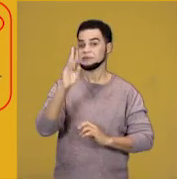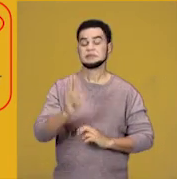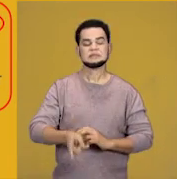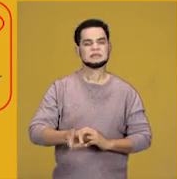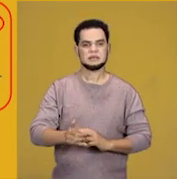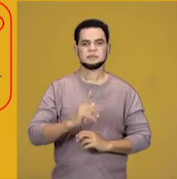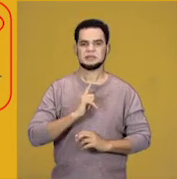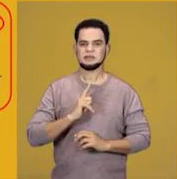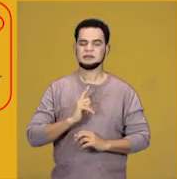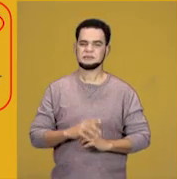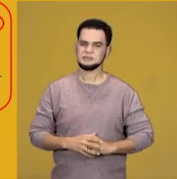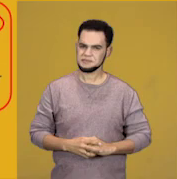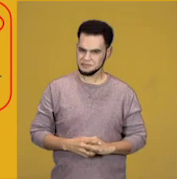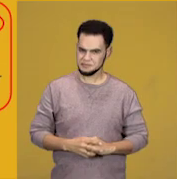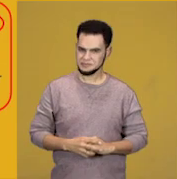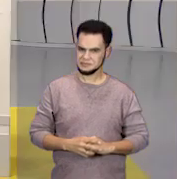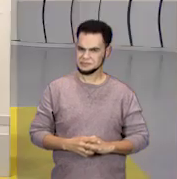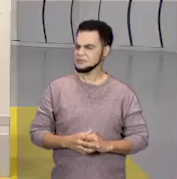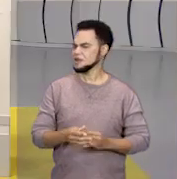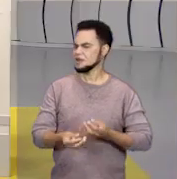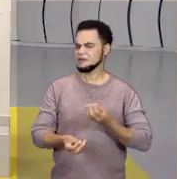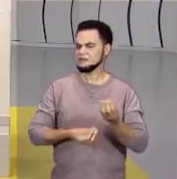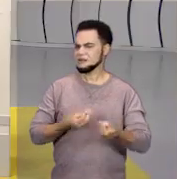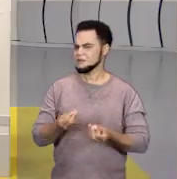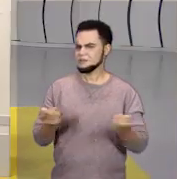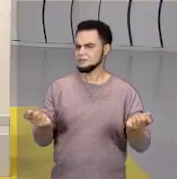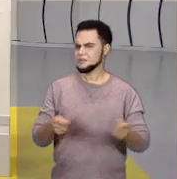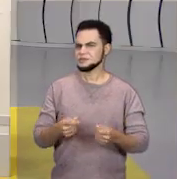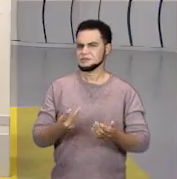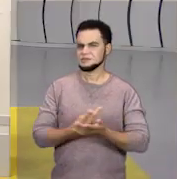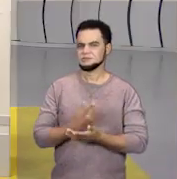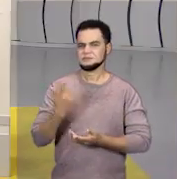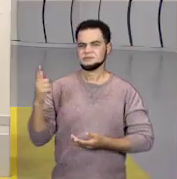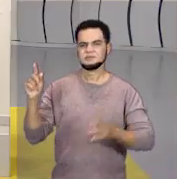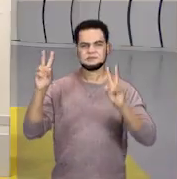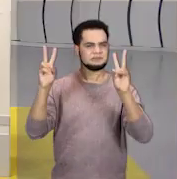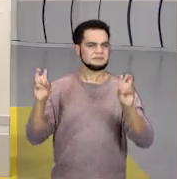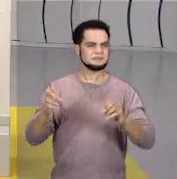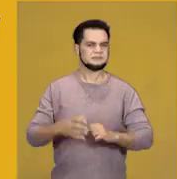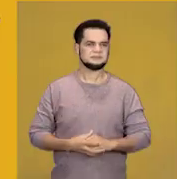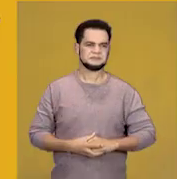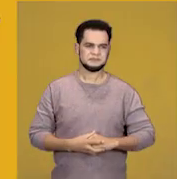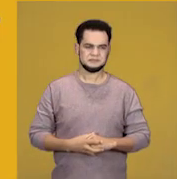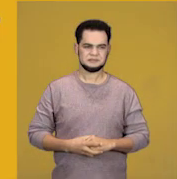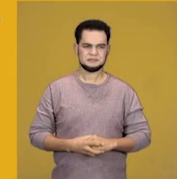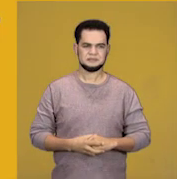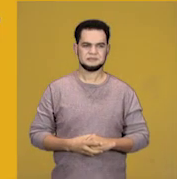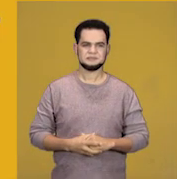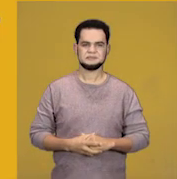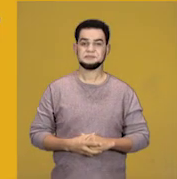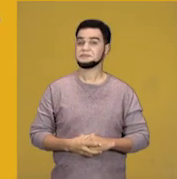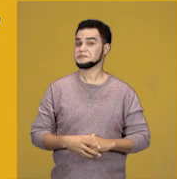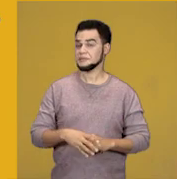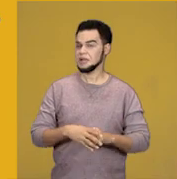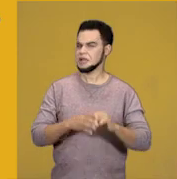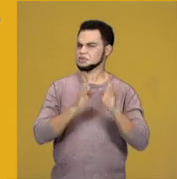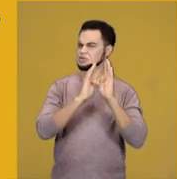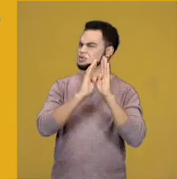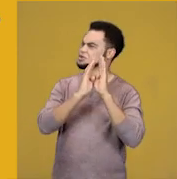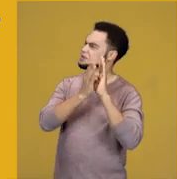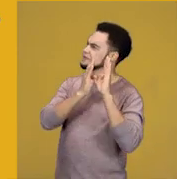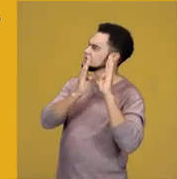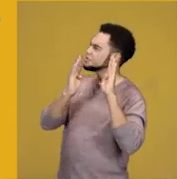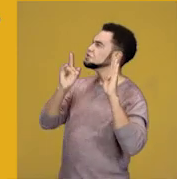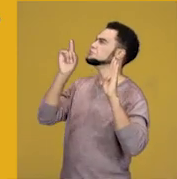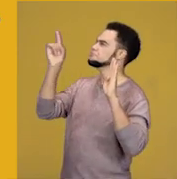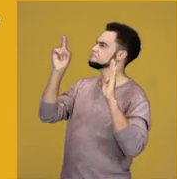Eu vou te mostrar como que isso pode funcionar em outros temas. Dividir a frase tema, então, dessa forma, pode te ajudar